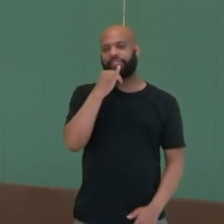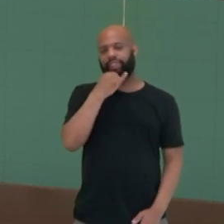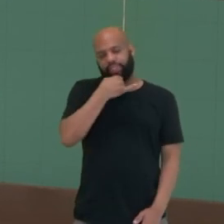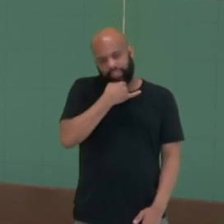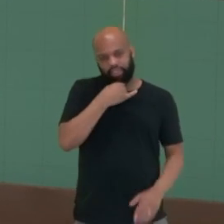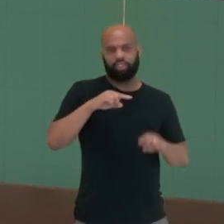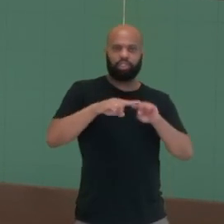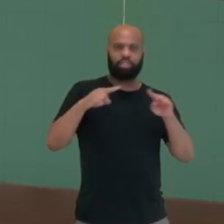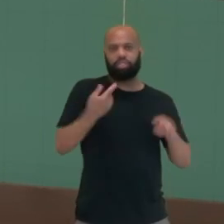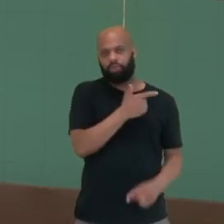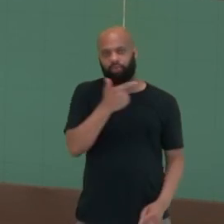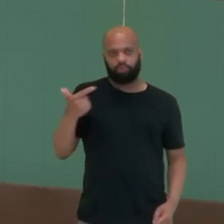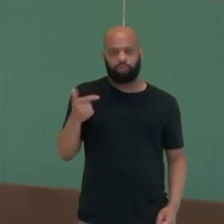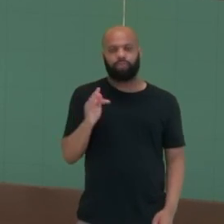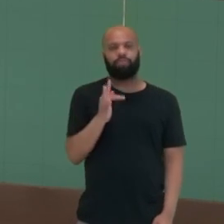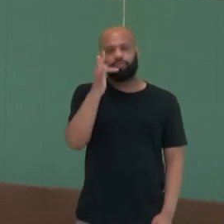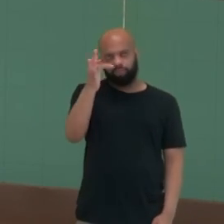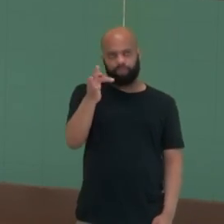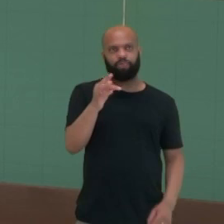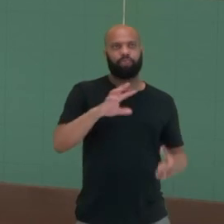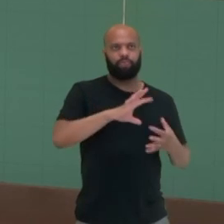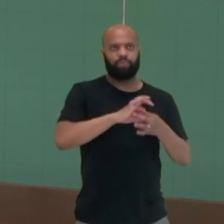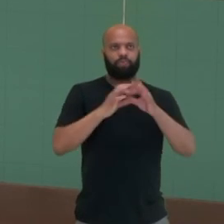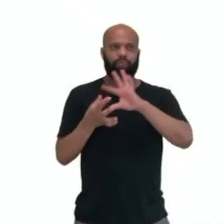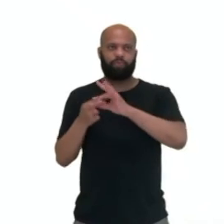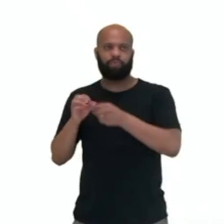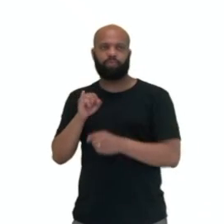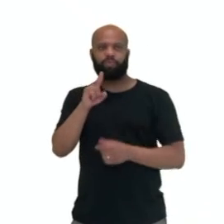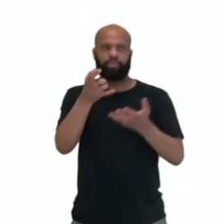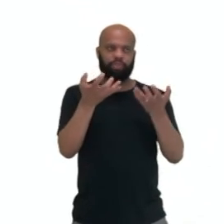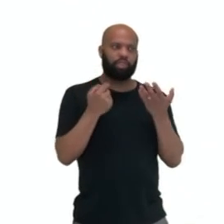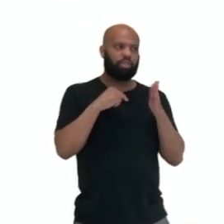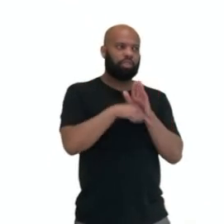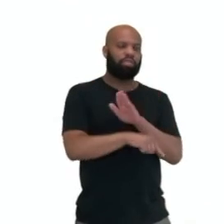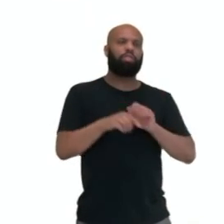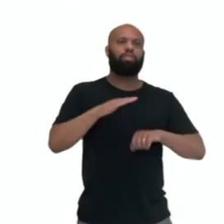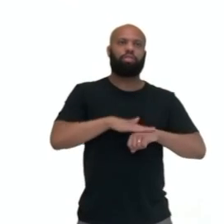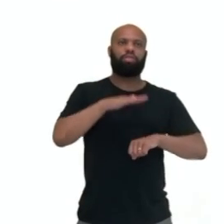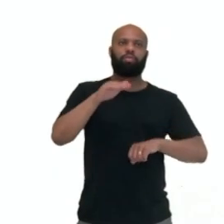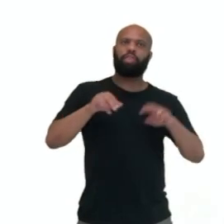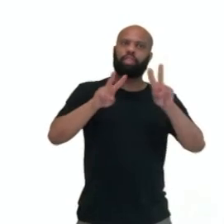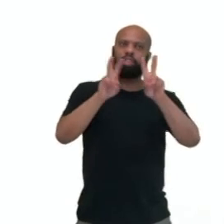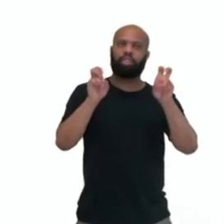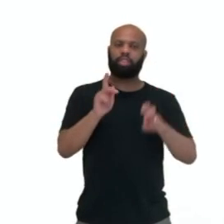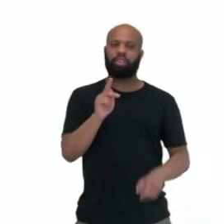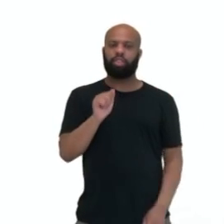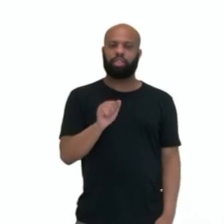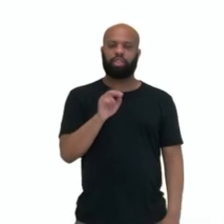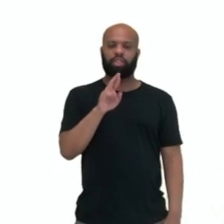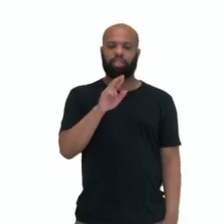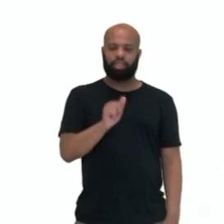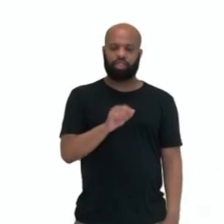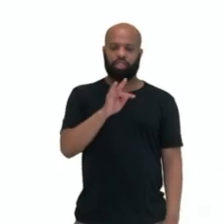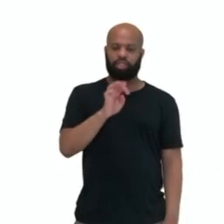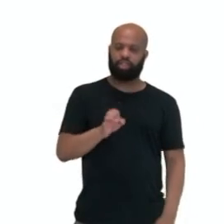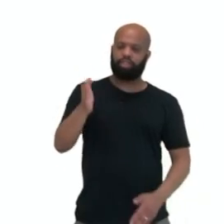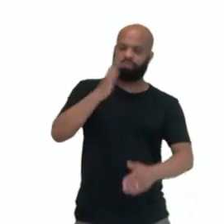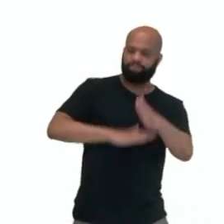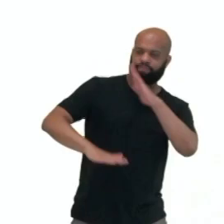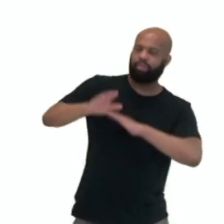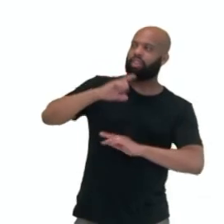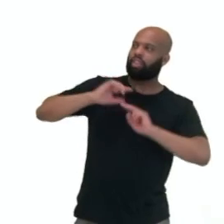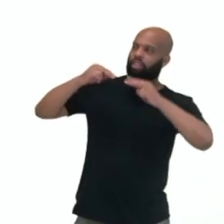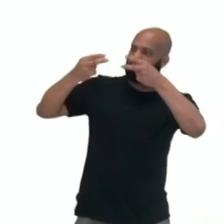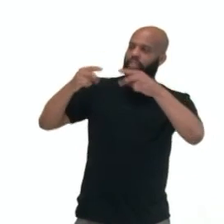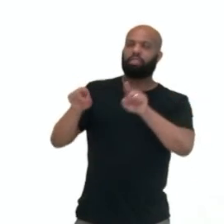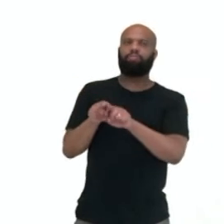não terá, né, nas próximas Olimpíadas. Se quiserem saber um pouquinho mais sobre o Karatê, tá aqui um link e conhecer um